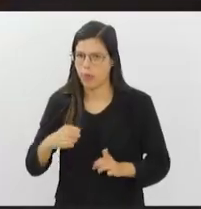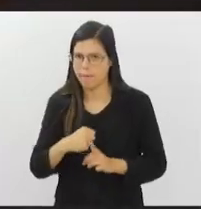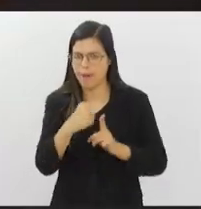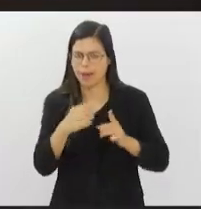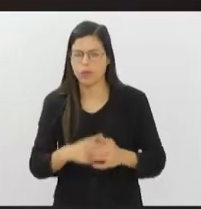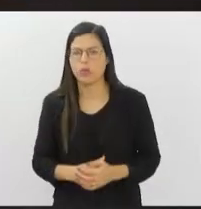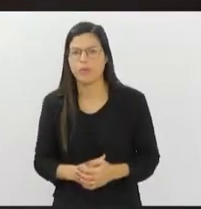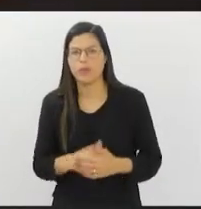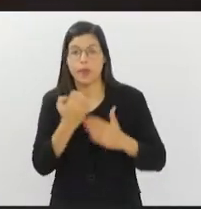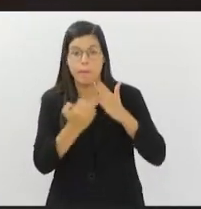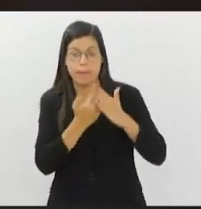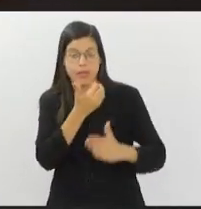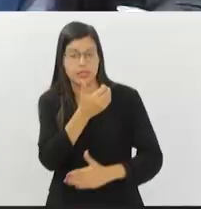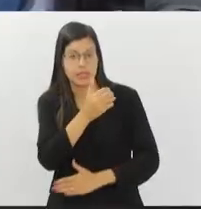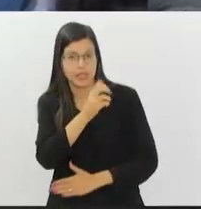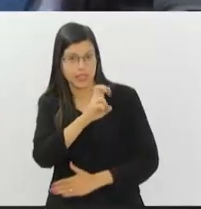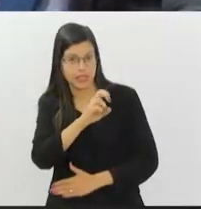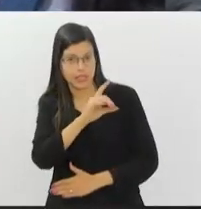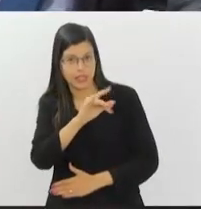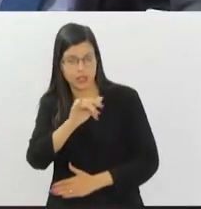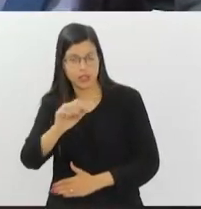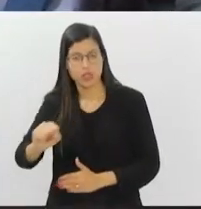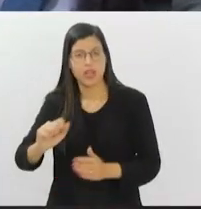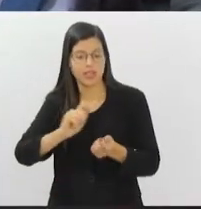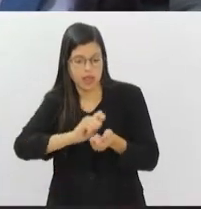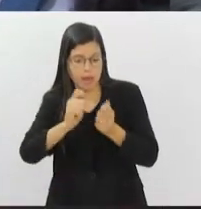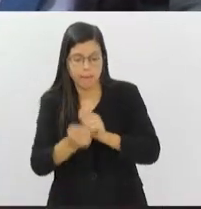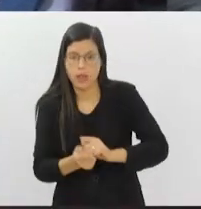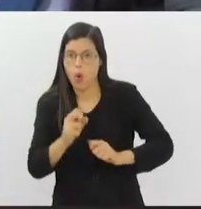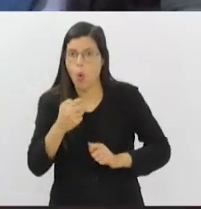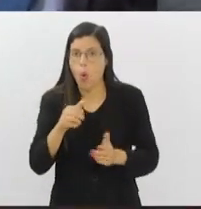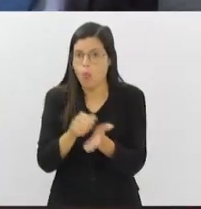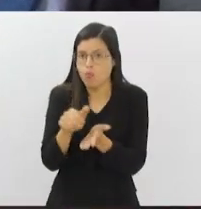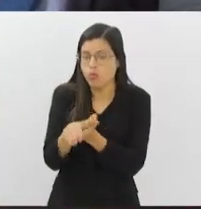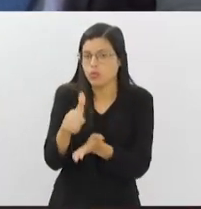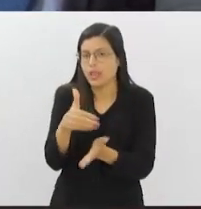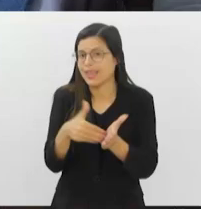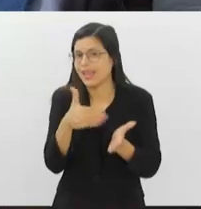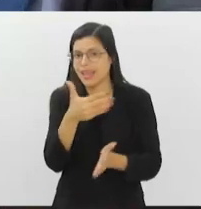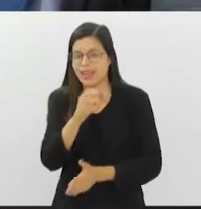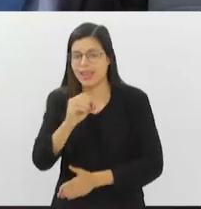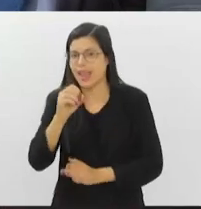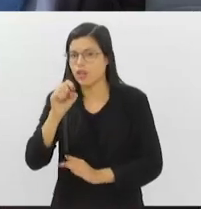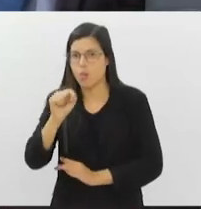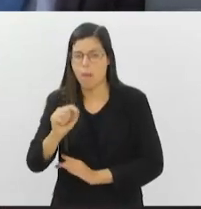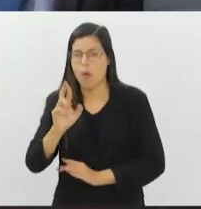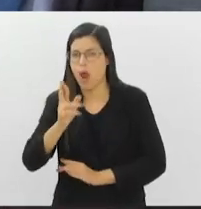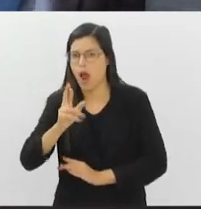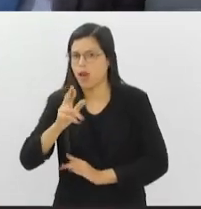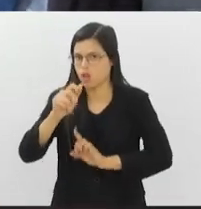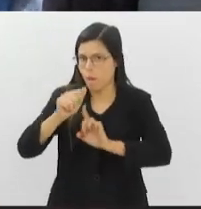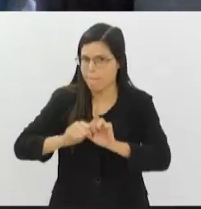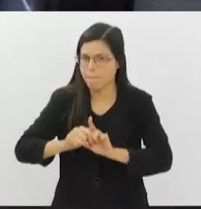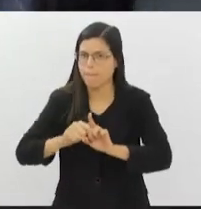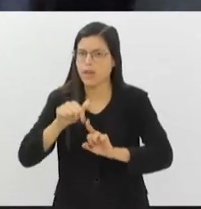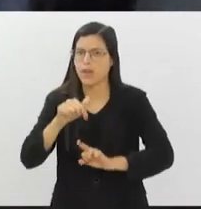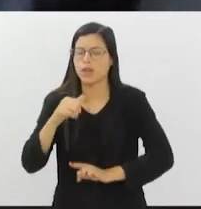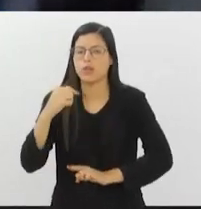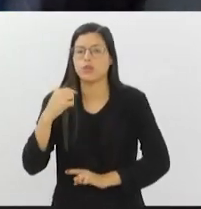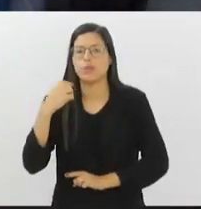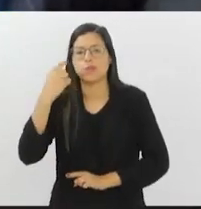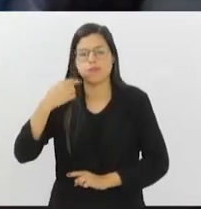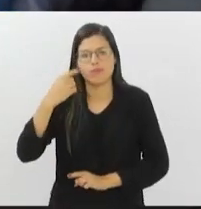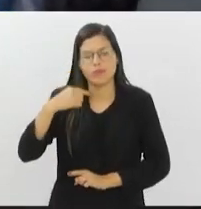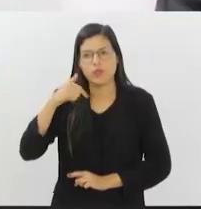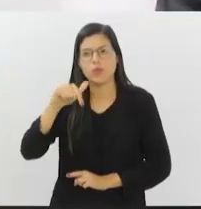têm 15 dias para se adaptarem ou poderão receber multa de até R 10.000 mensais o advogado da El suu Pioneiro em